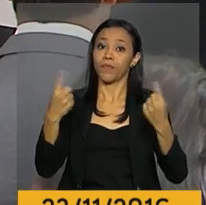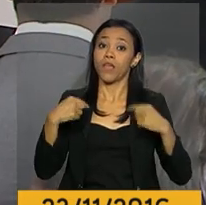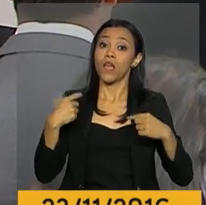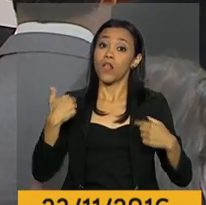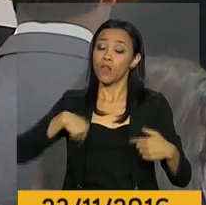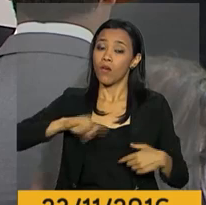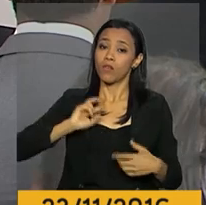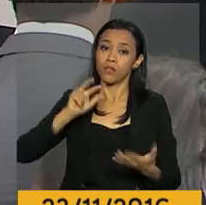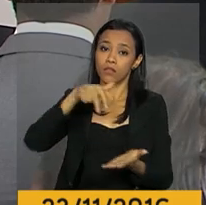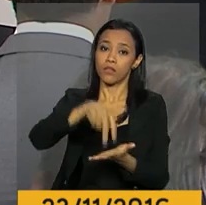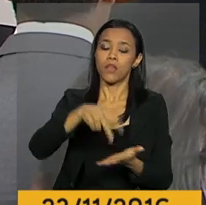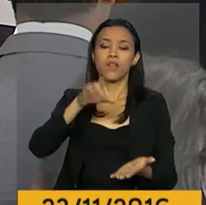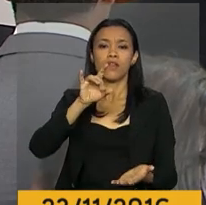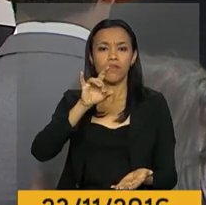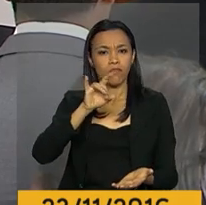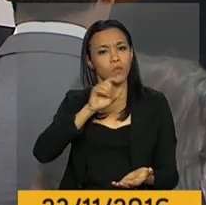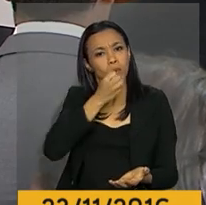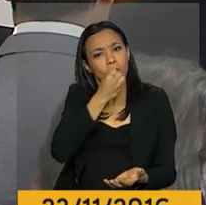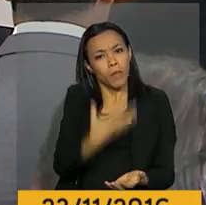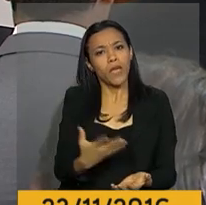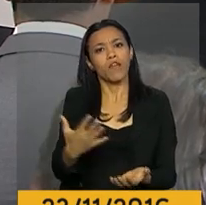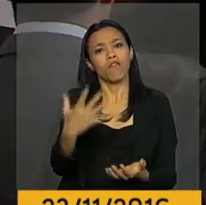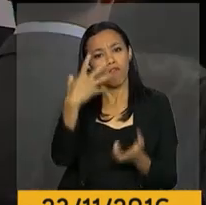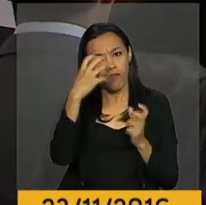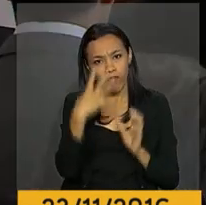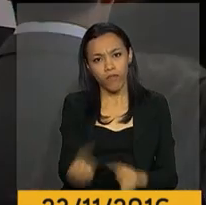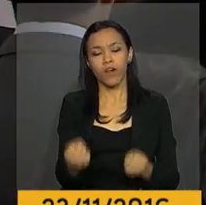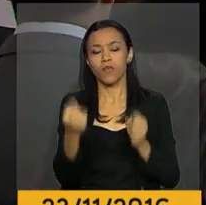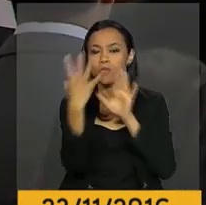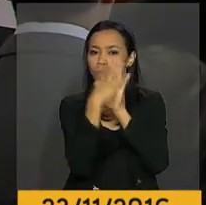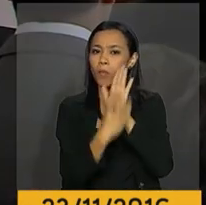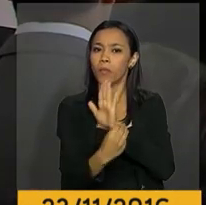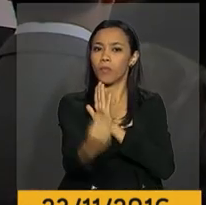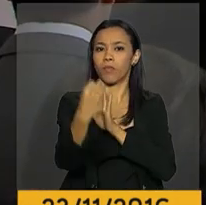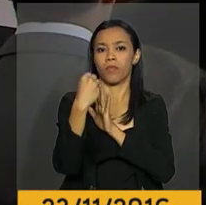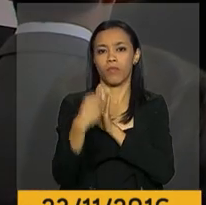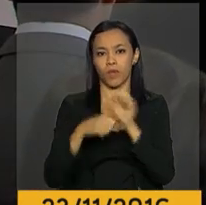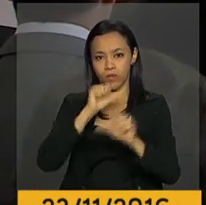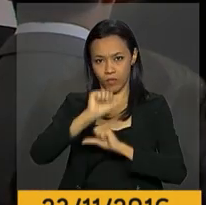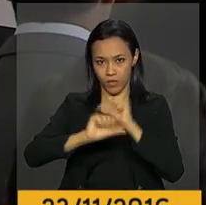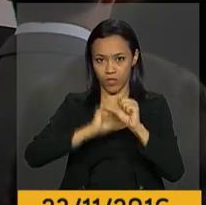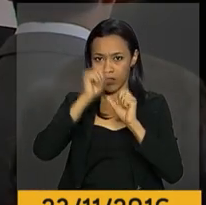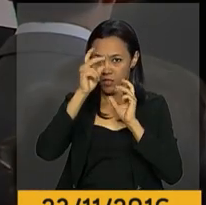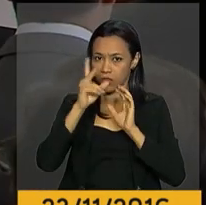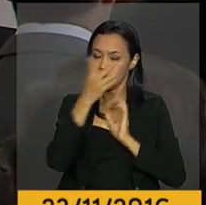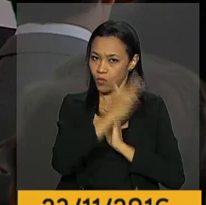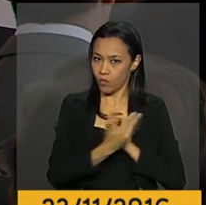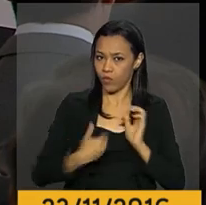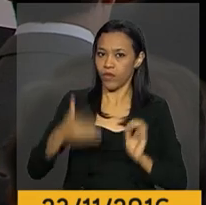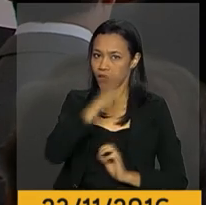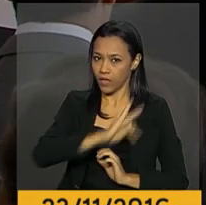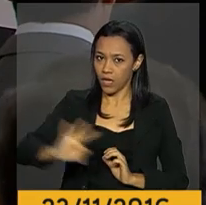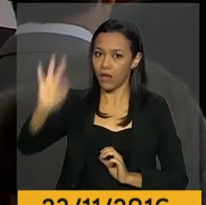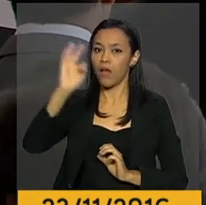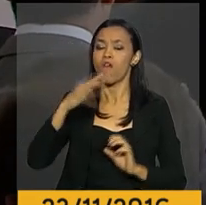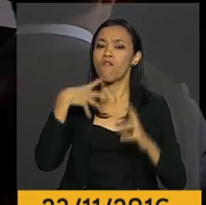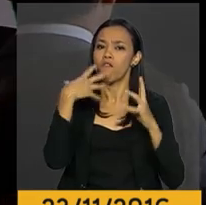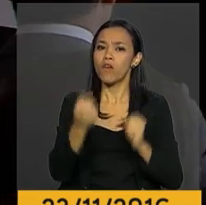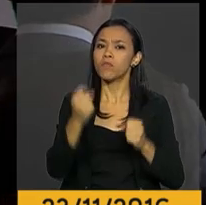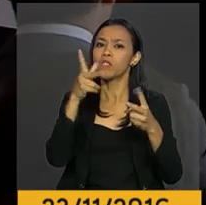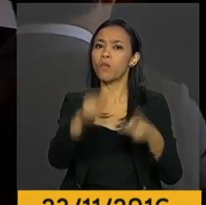não só vamos seguir o exemplo da união portanto estabelecer um teto de gastos e estabelecer